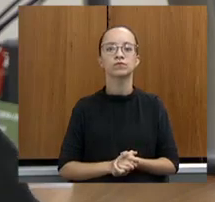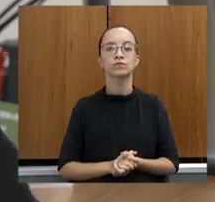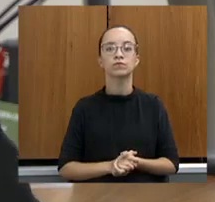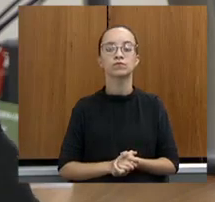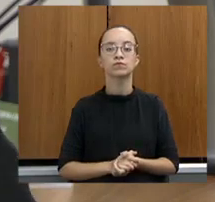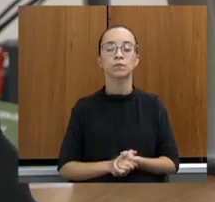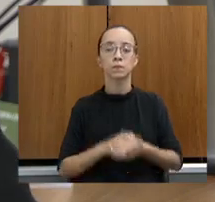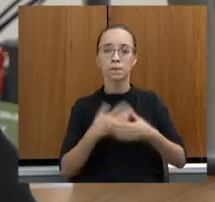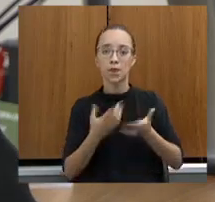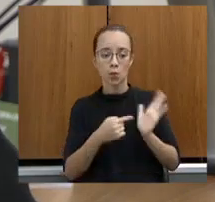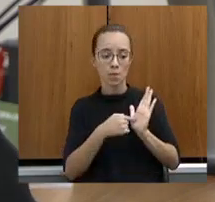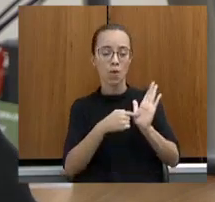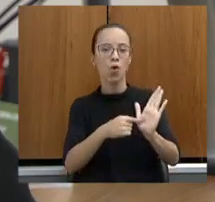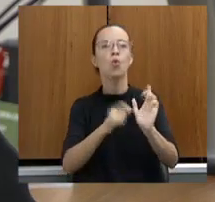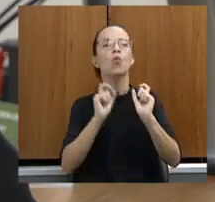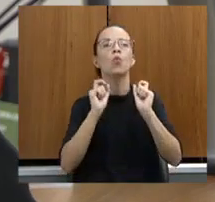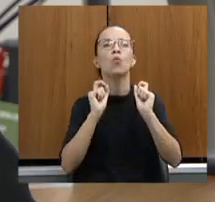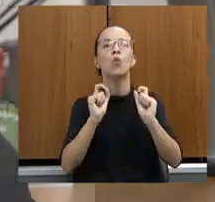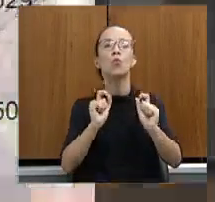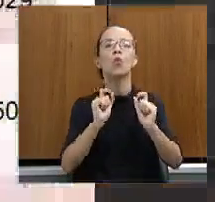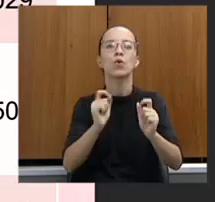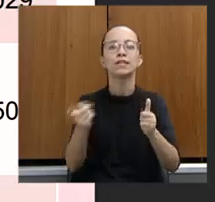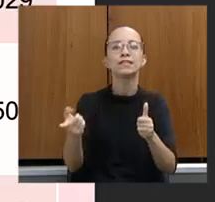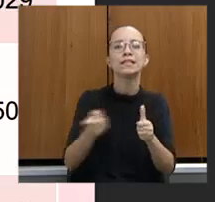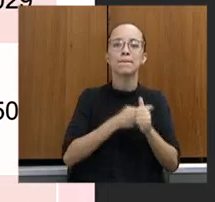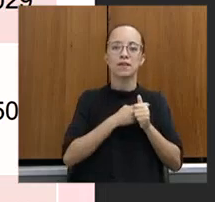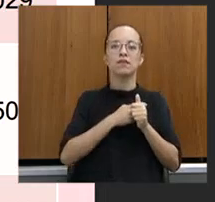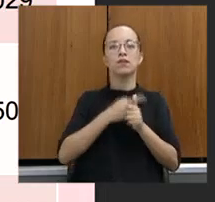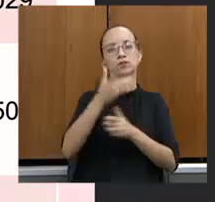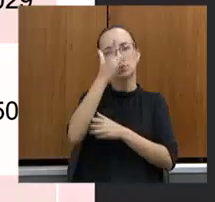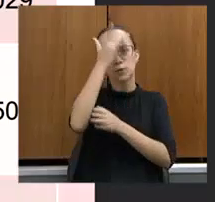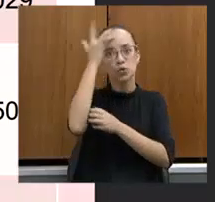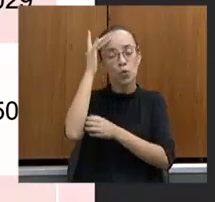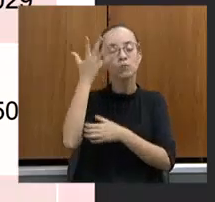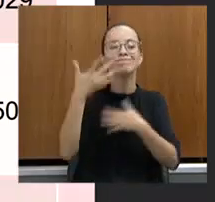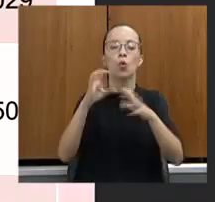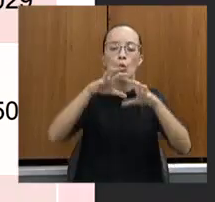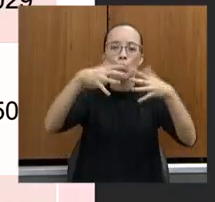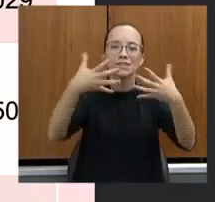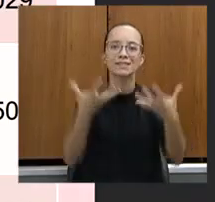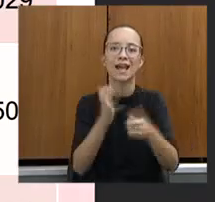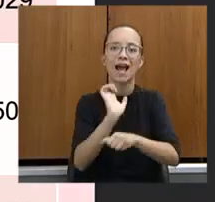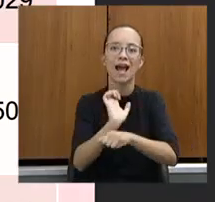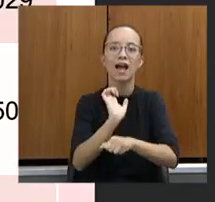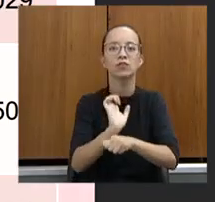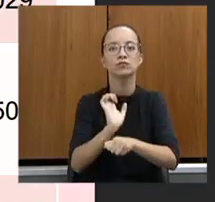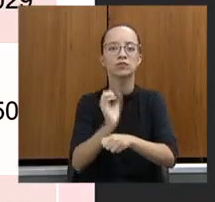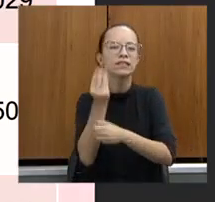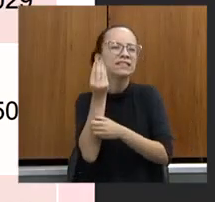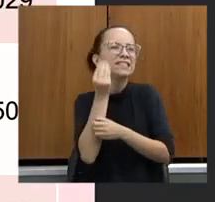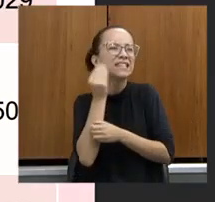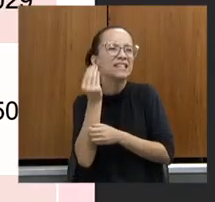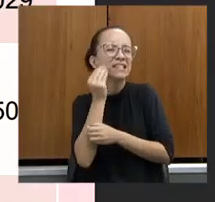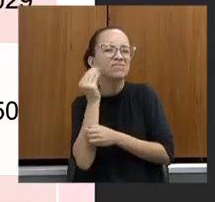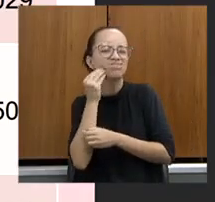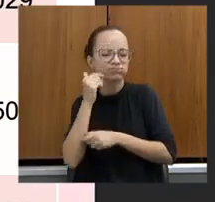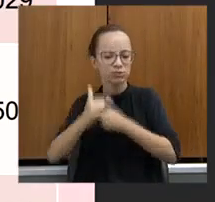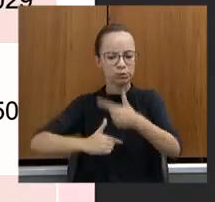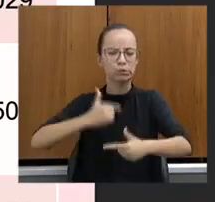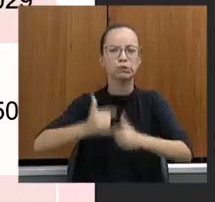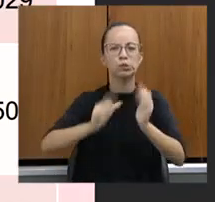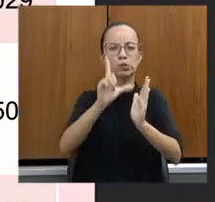aqui a gente mostra a evolução da despesa de pessoal o estado vem reduzindo sistematicamente